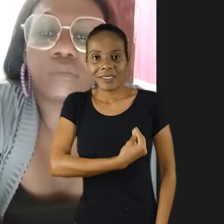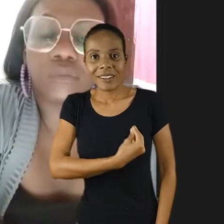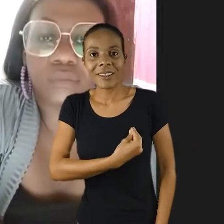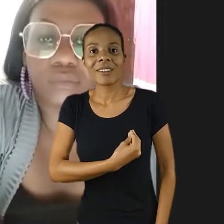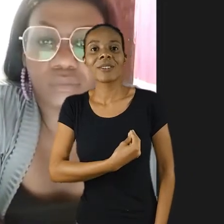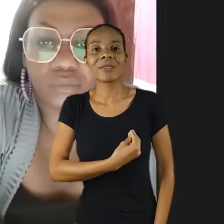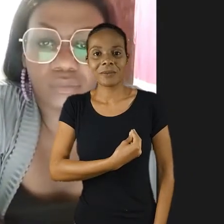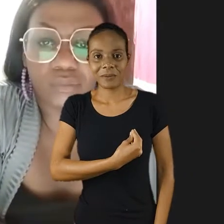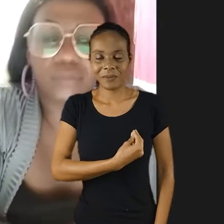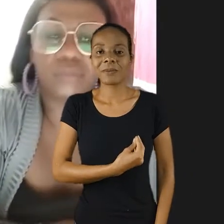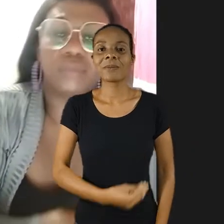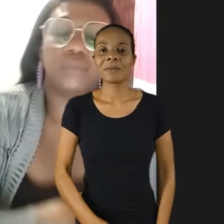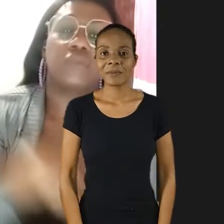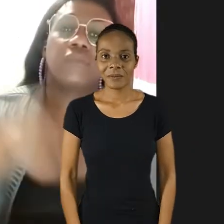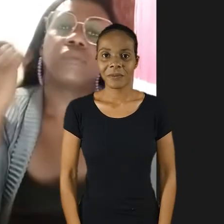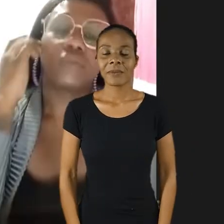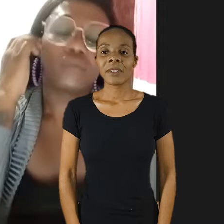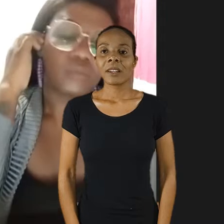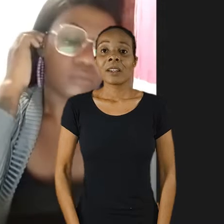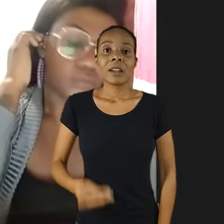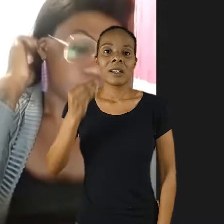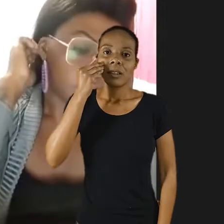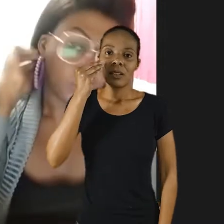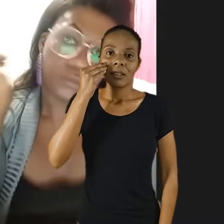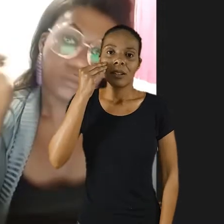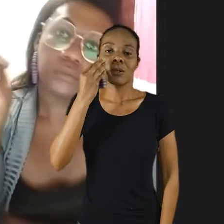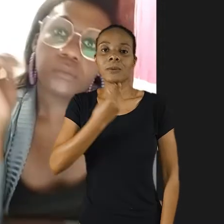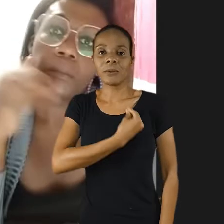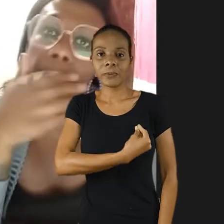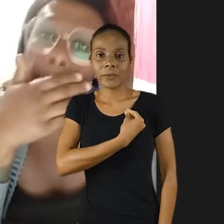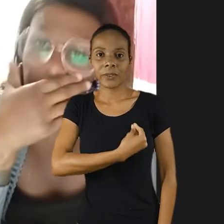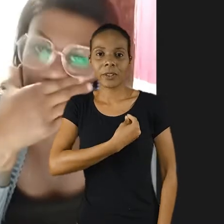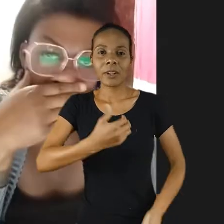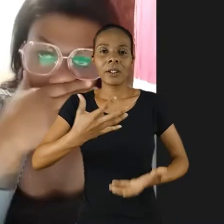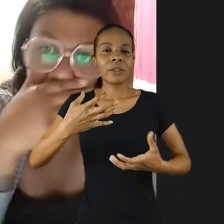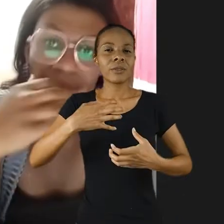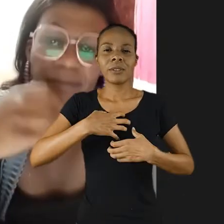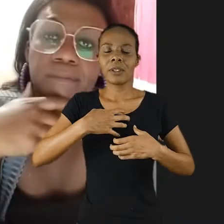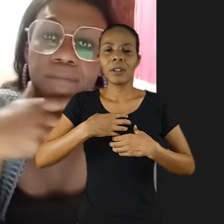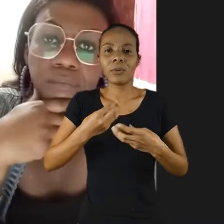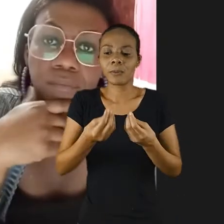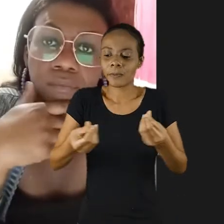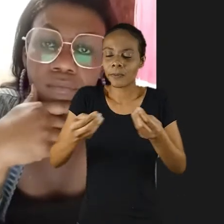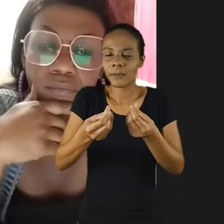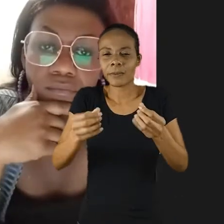né, tendo que sobreviver de formas muito vulneráveis, de uma forma que